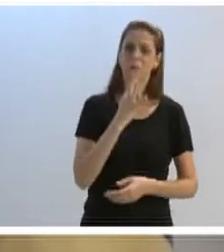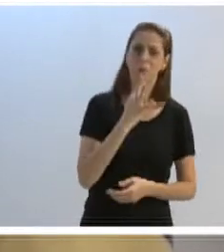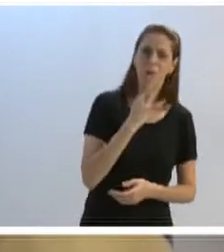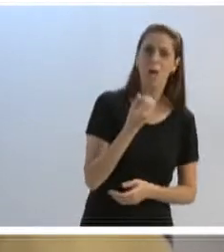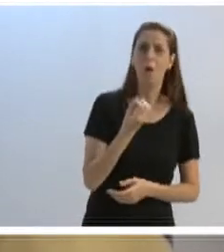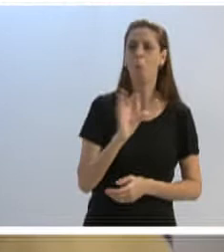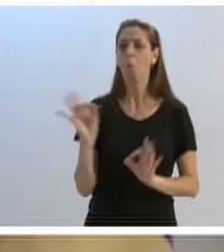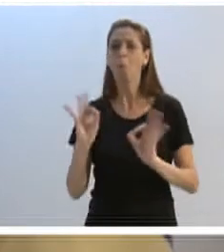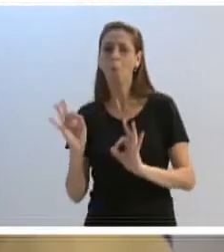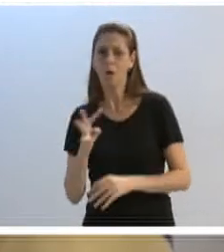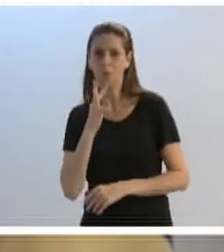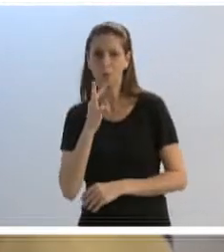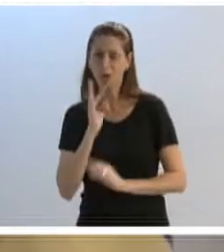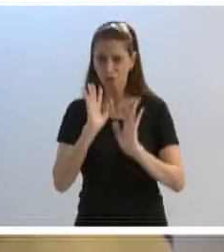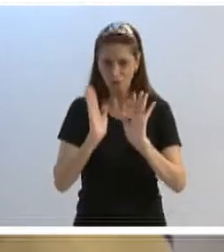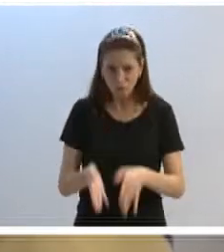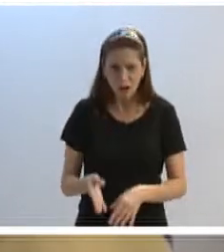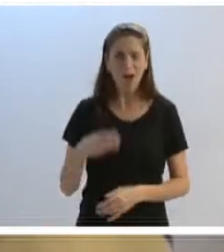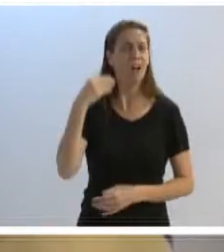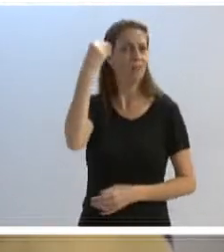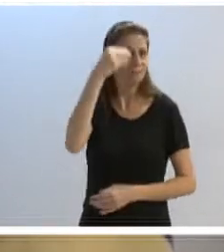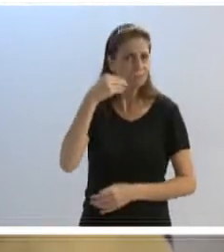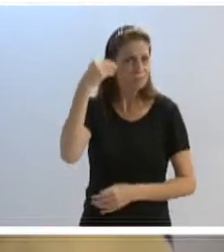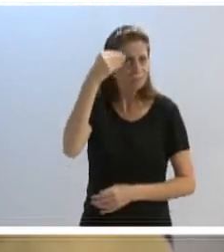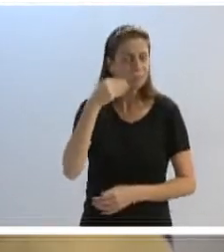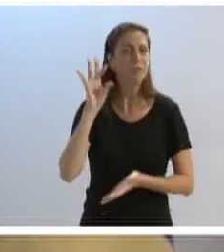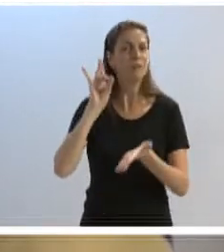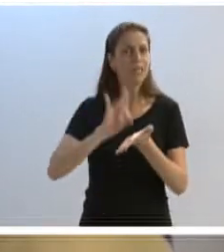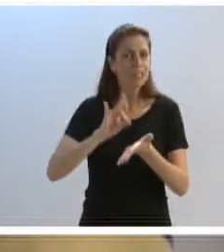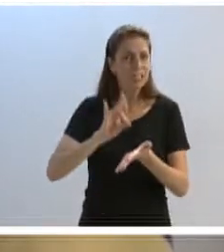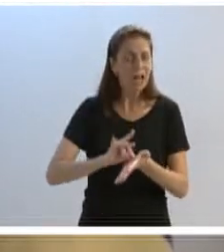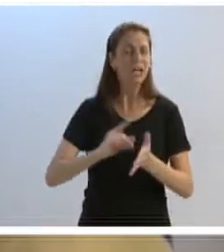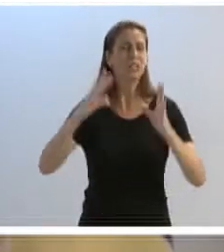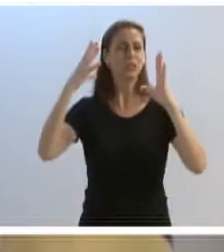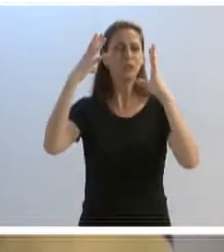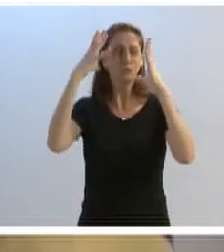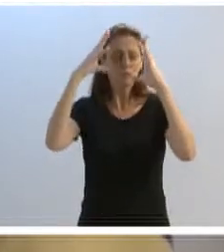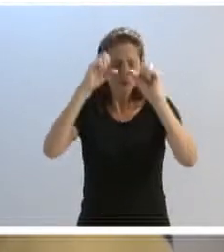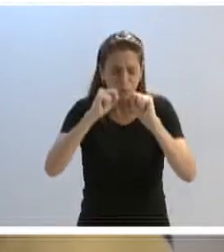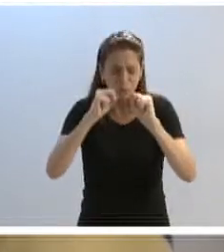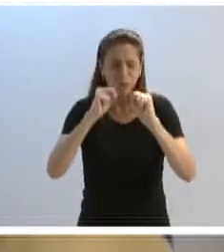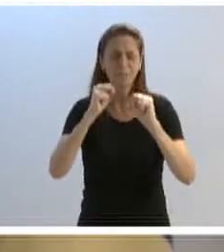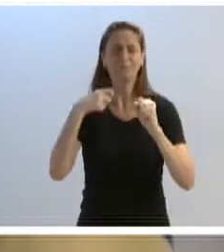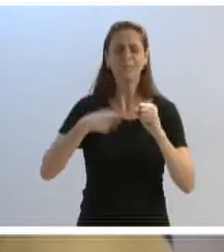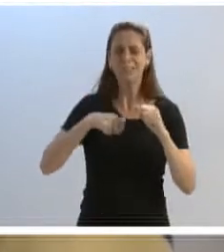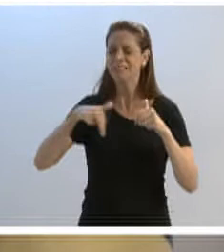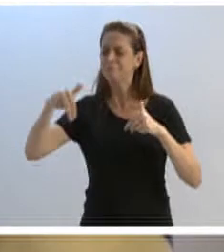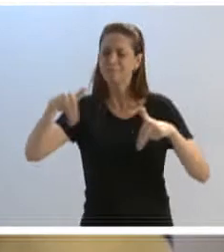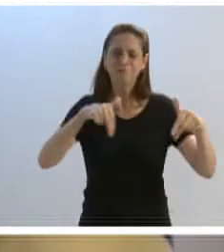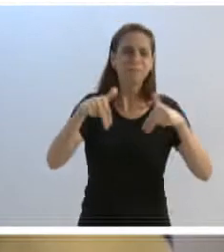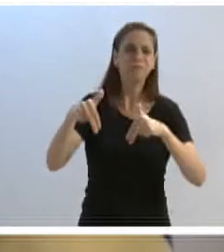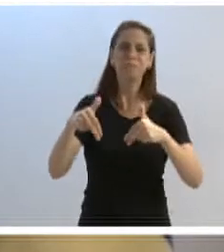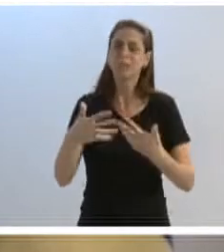conhecido, já tiveram a experiência de, no escuro, precisar se locomover de um ponto a